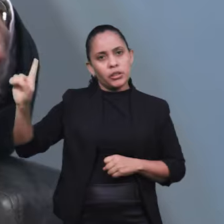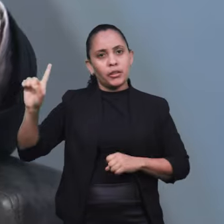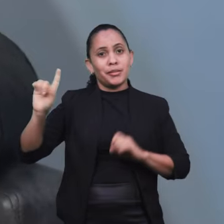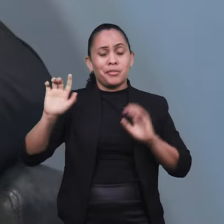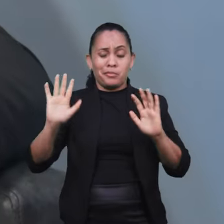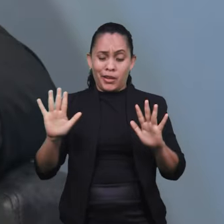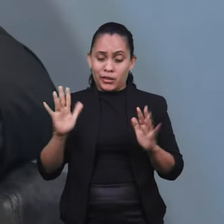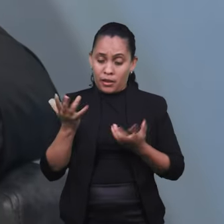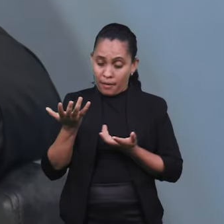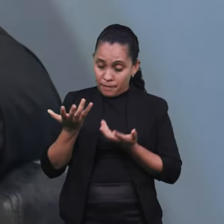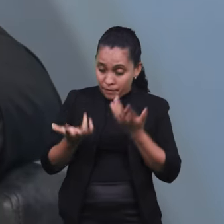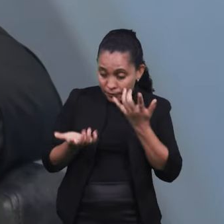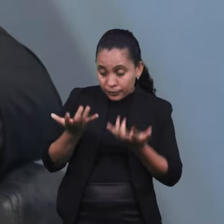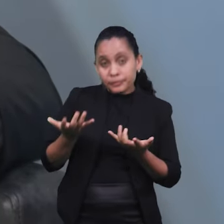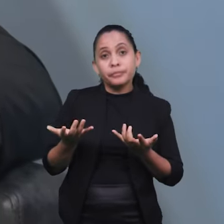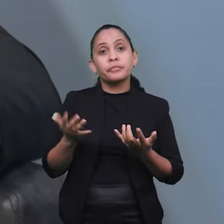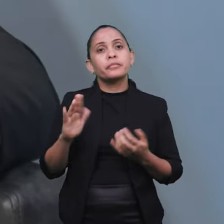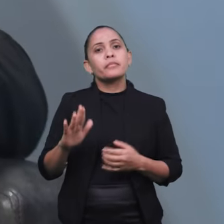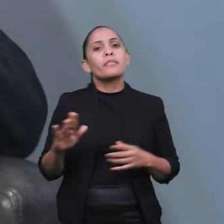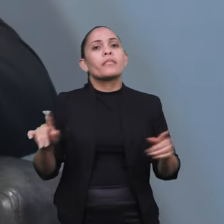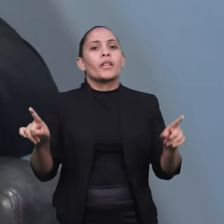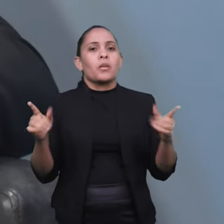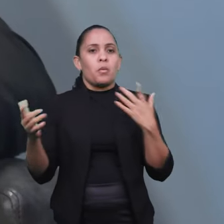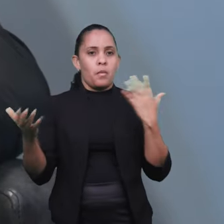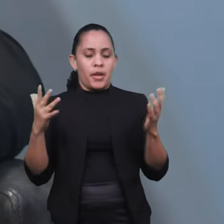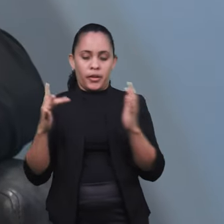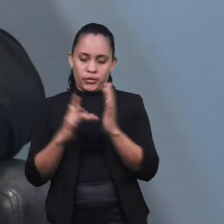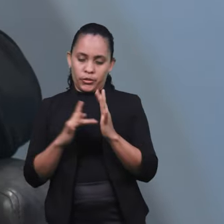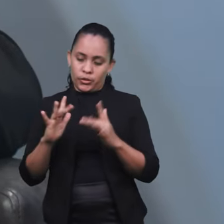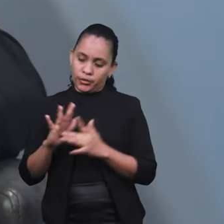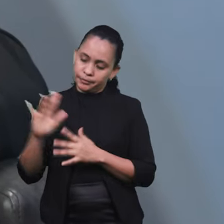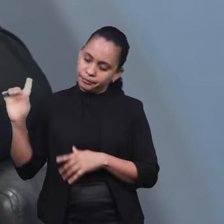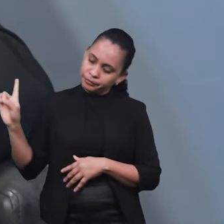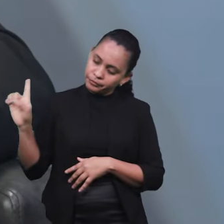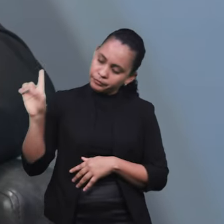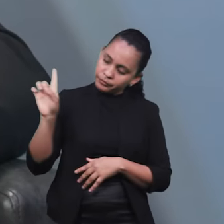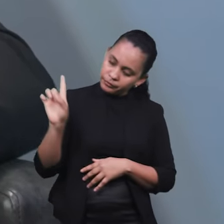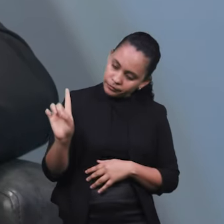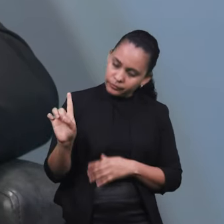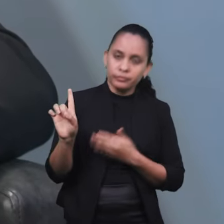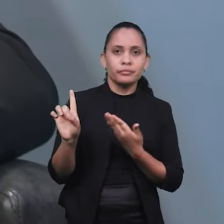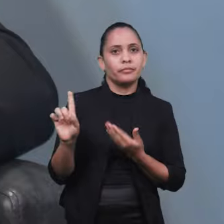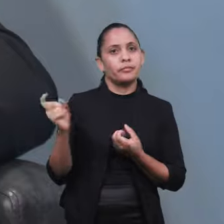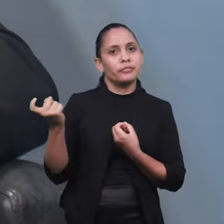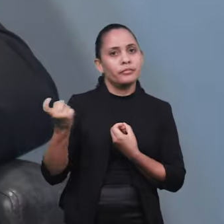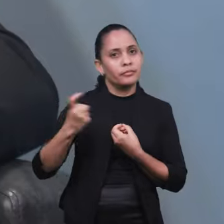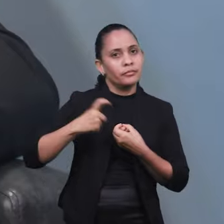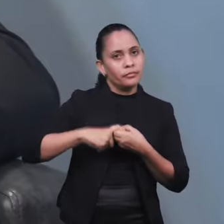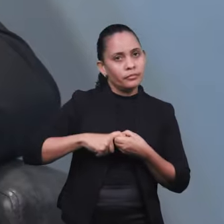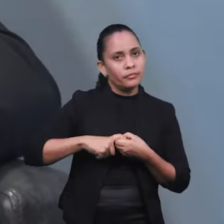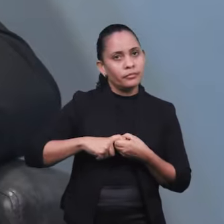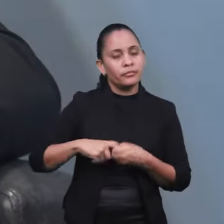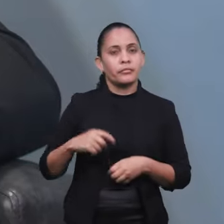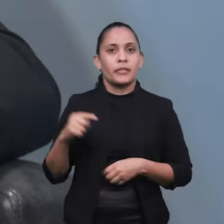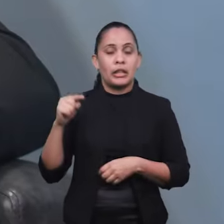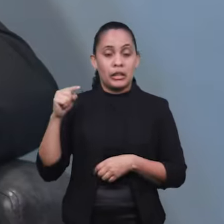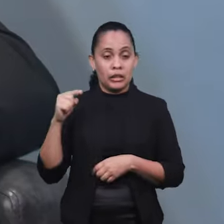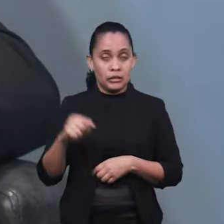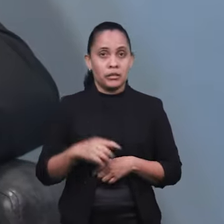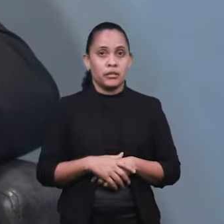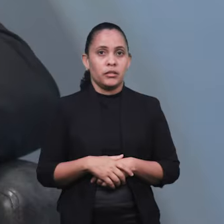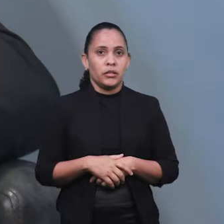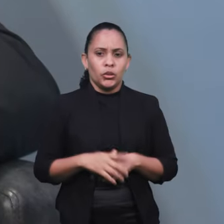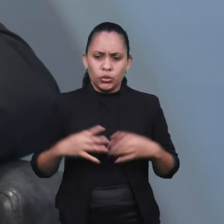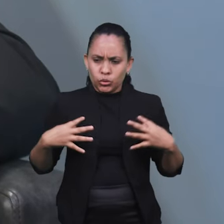mas ainda era sarça. Assim como Jesus. Jesus vem, lá no seu